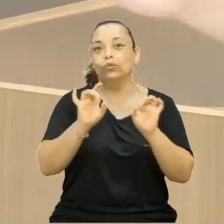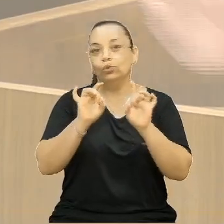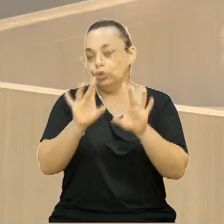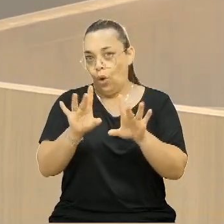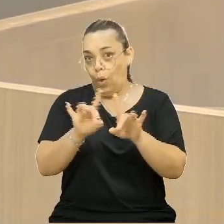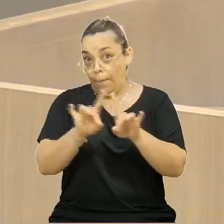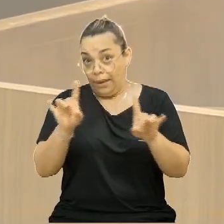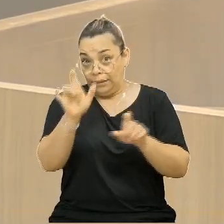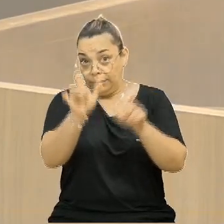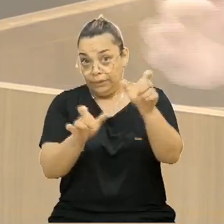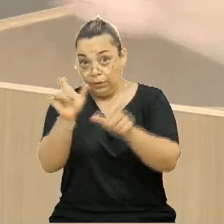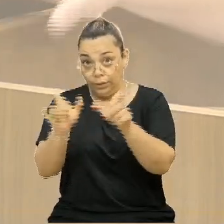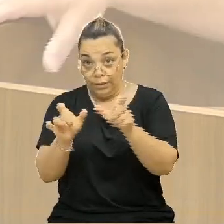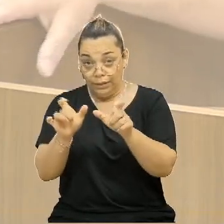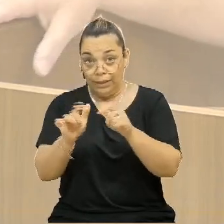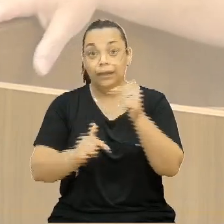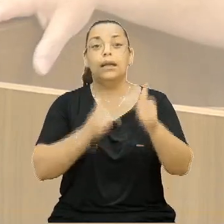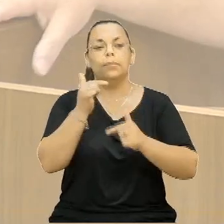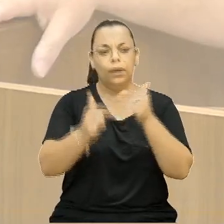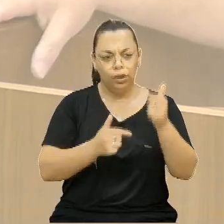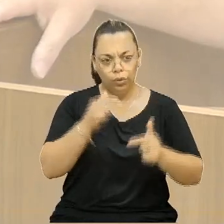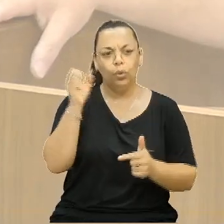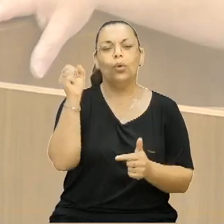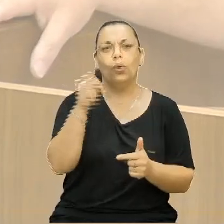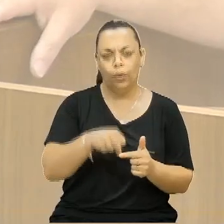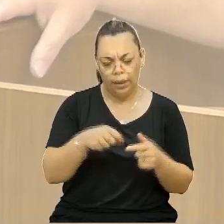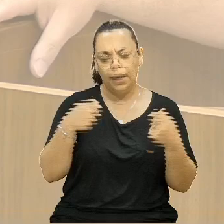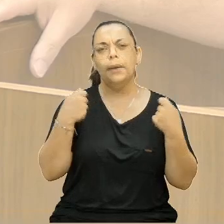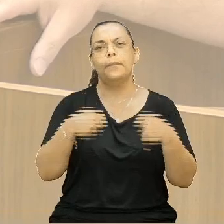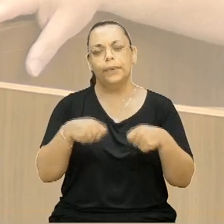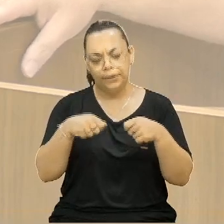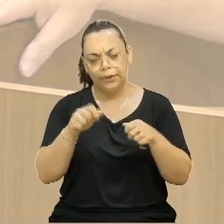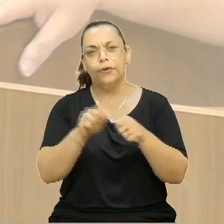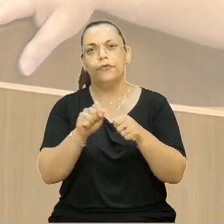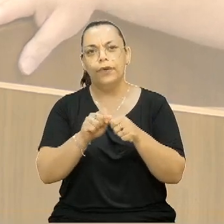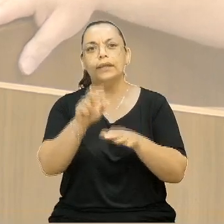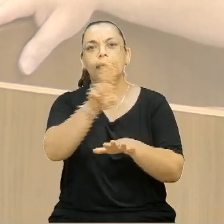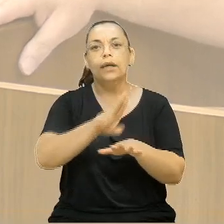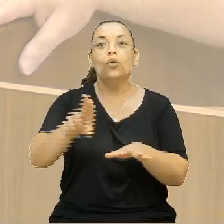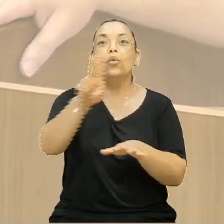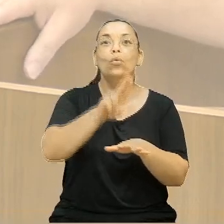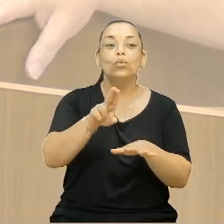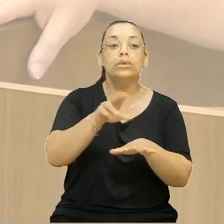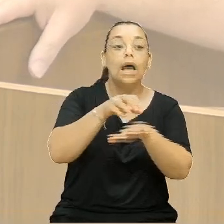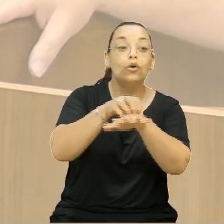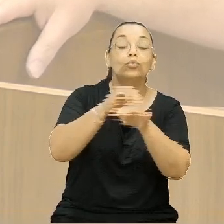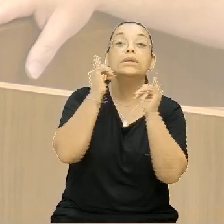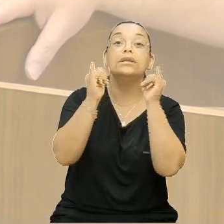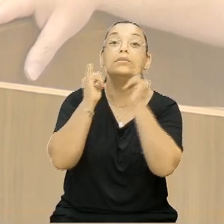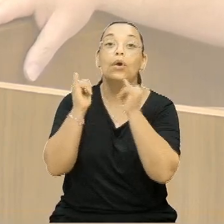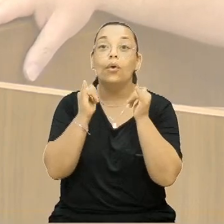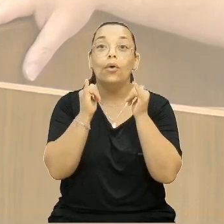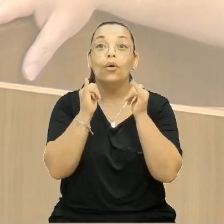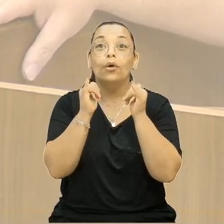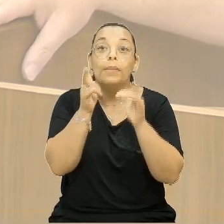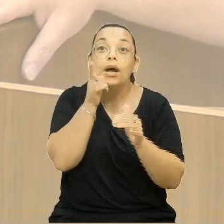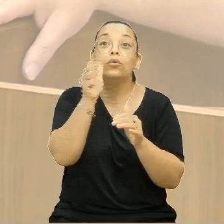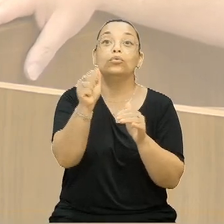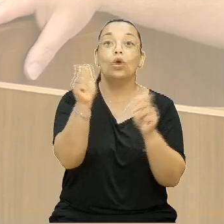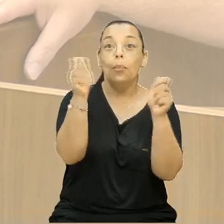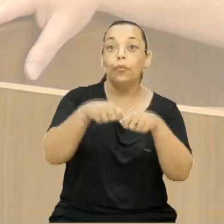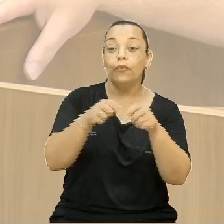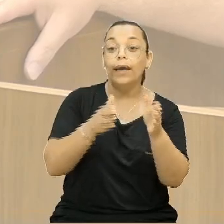estas pessoas, mas trabalhadores que precisam fazer a utilização desse transporte para poder ter